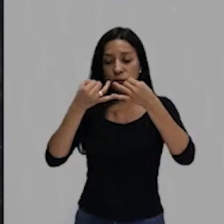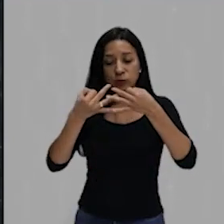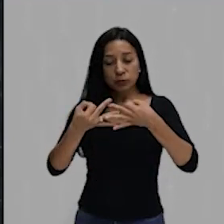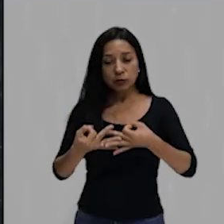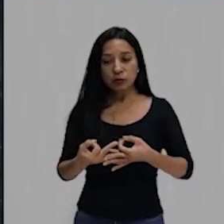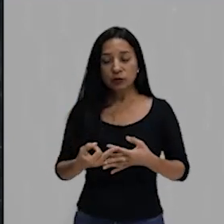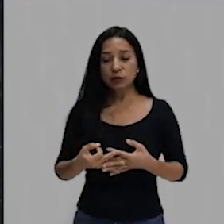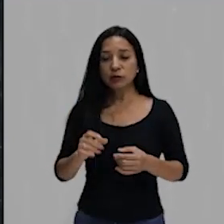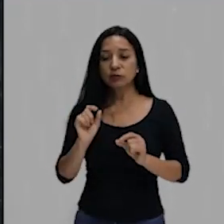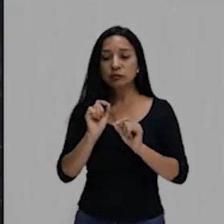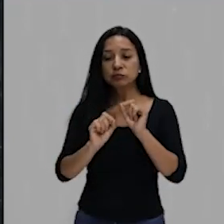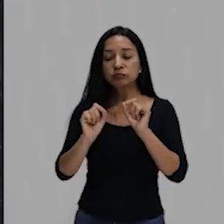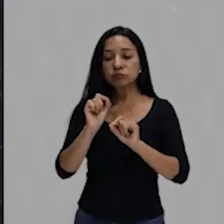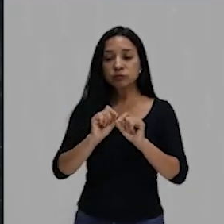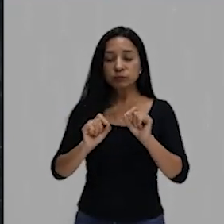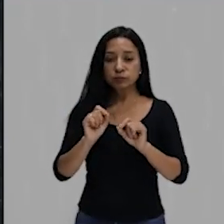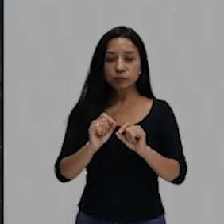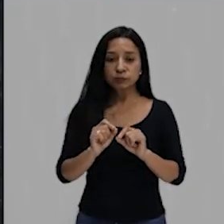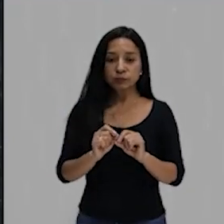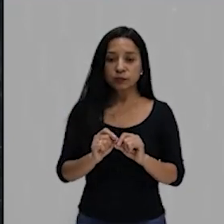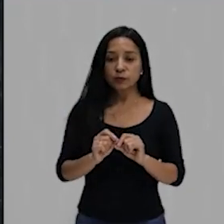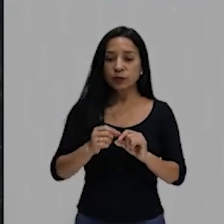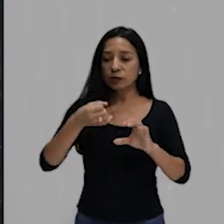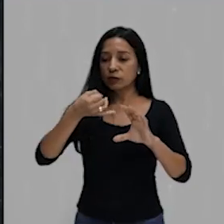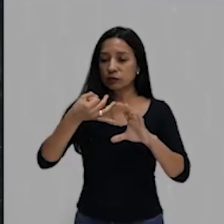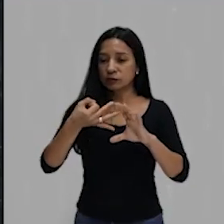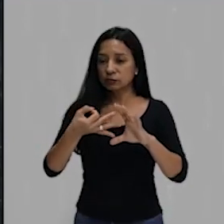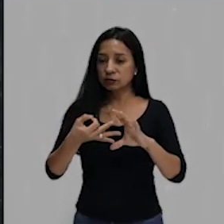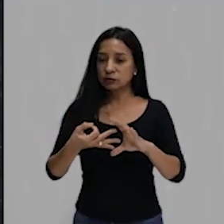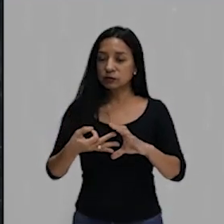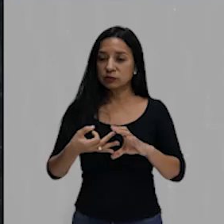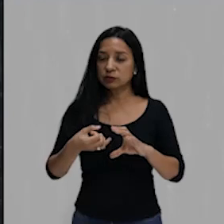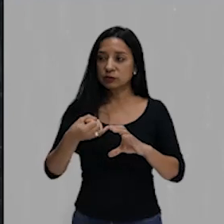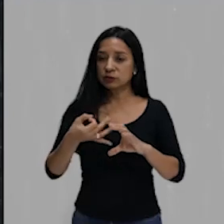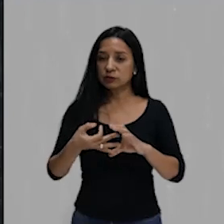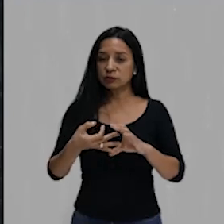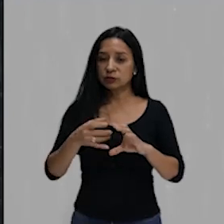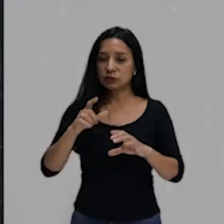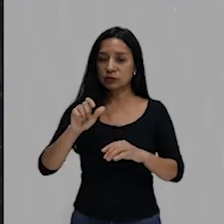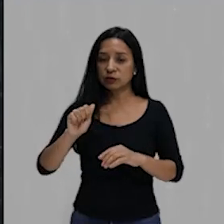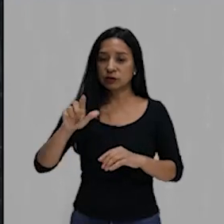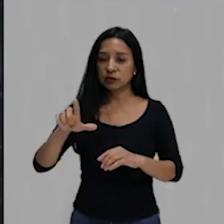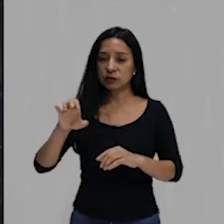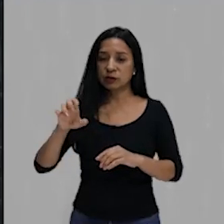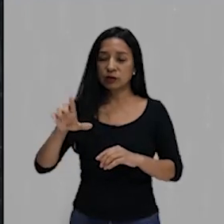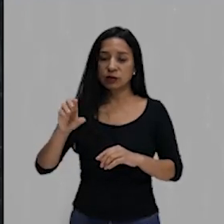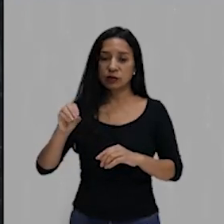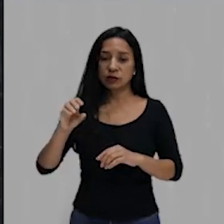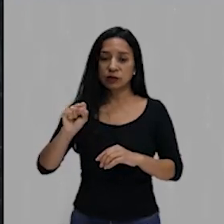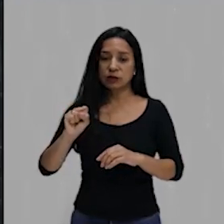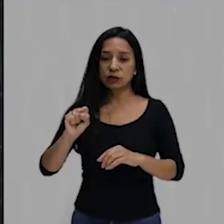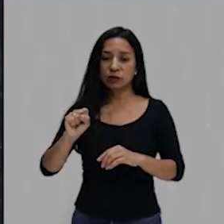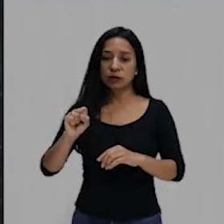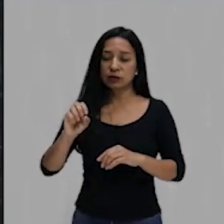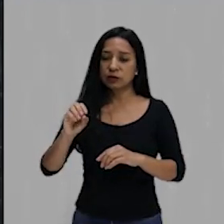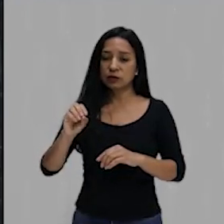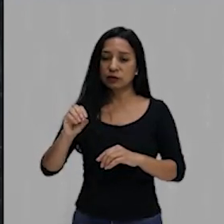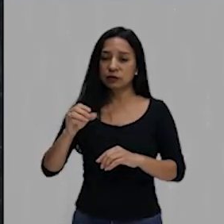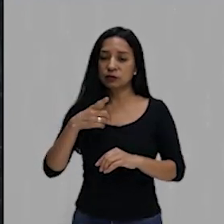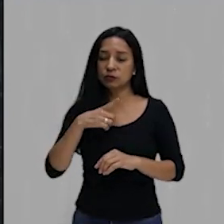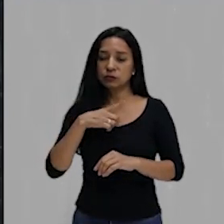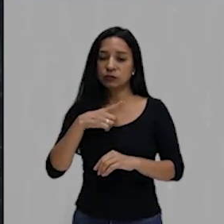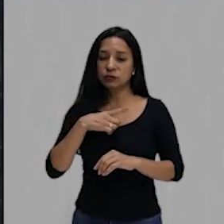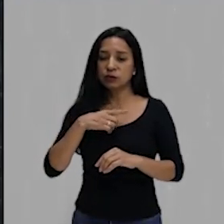dizemos que essa característica deste alelo, ela tem uma penetrância